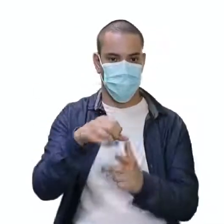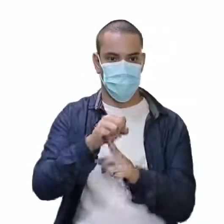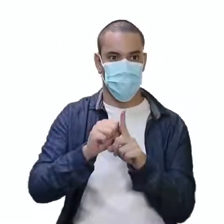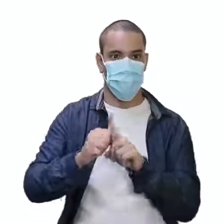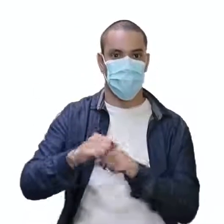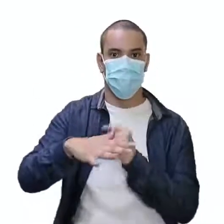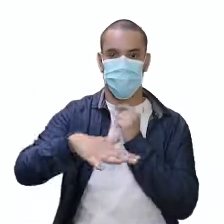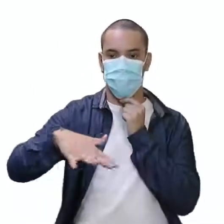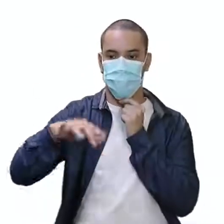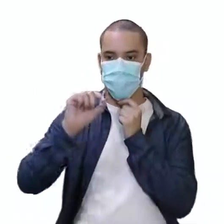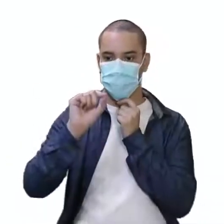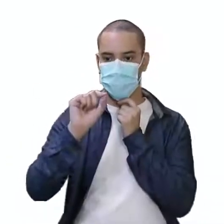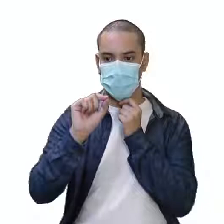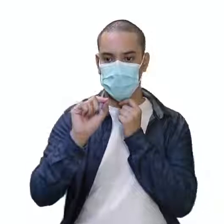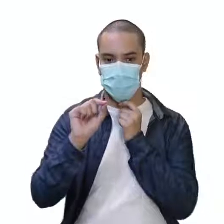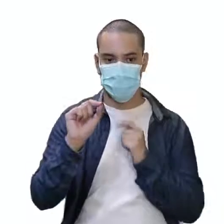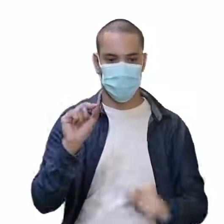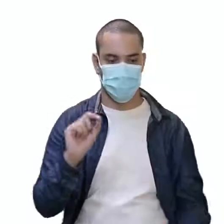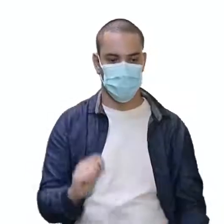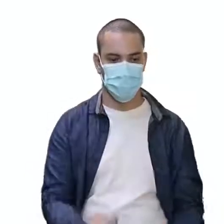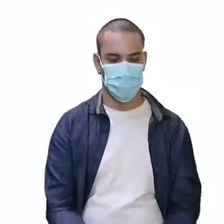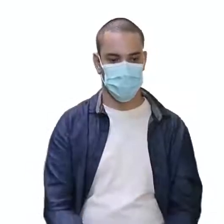tá?